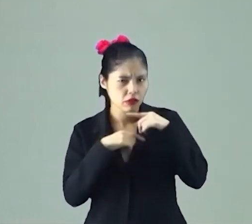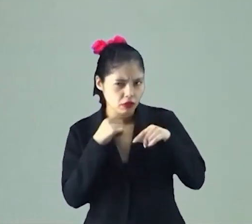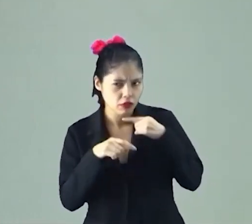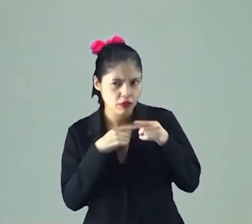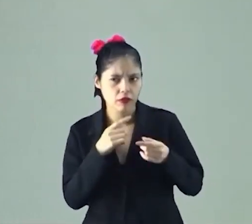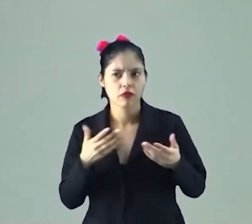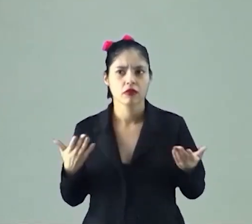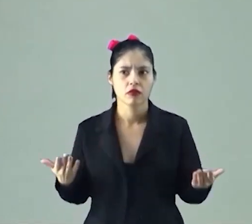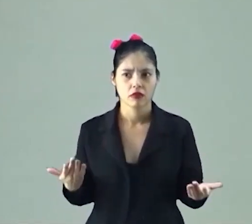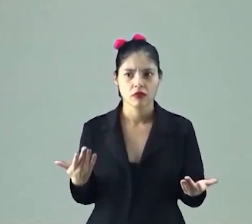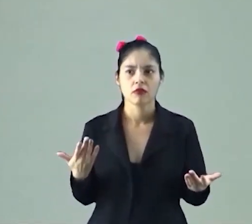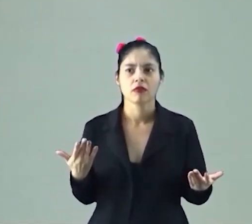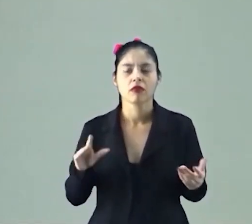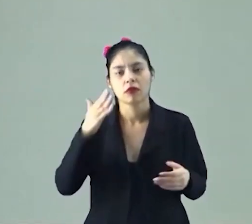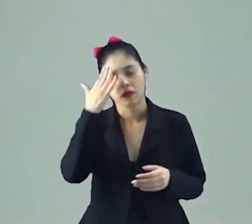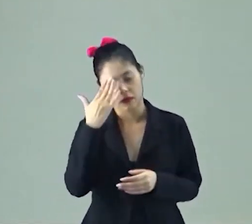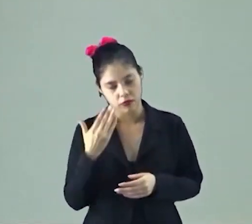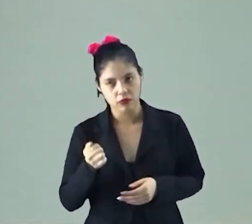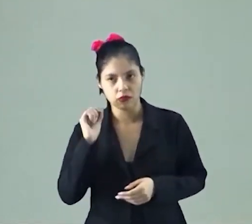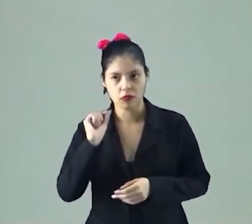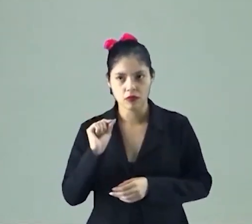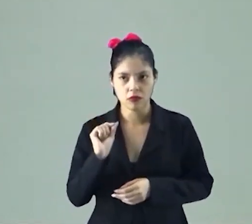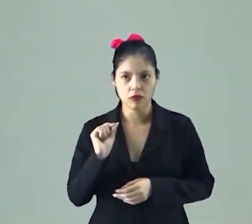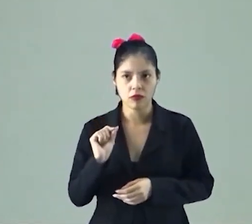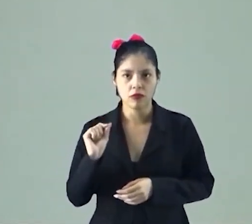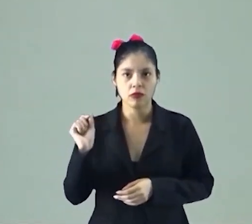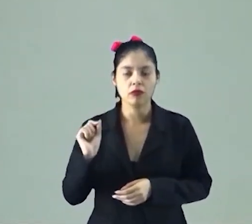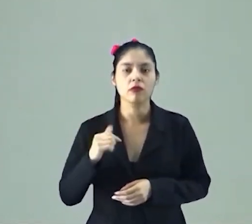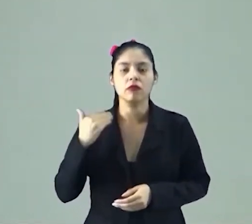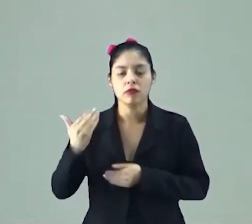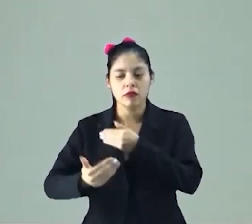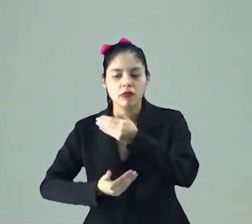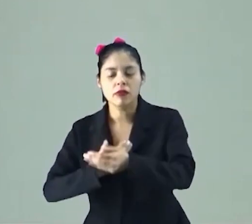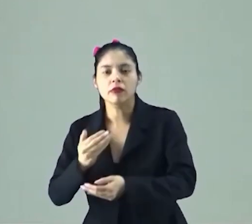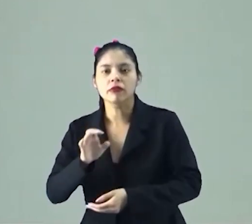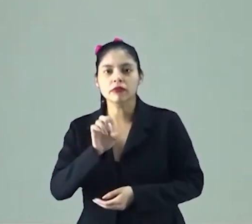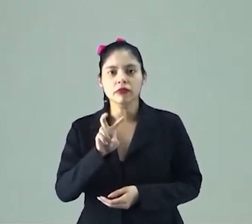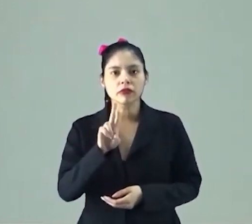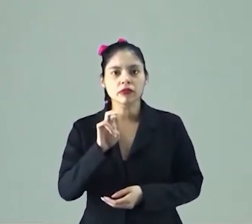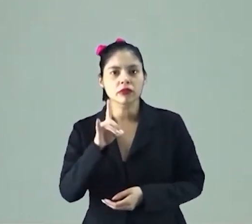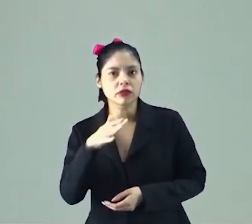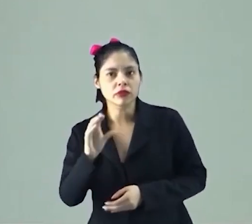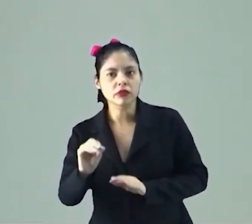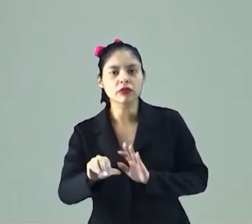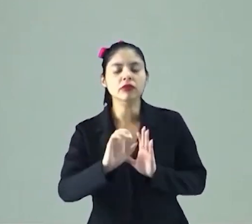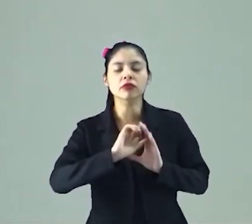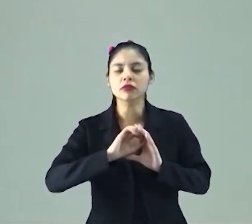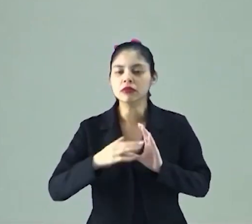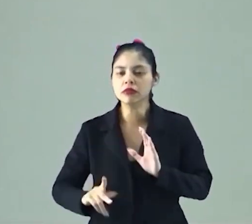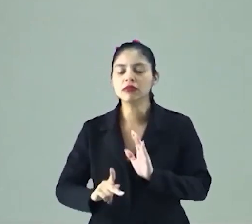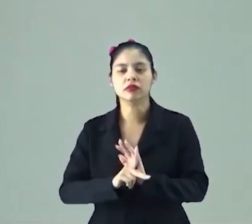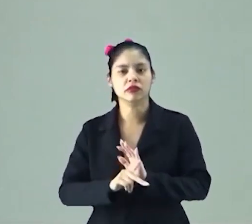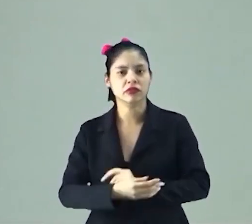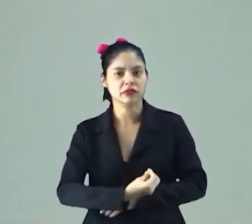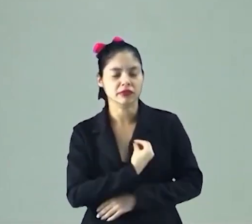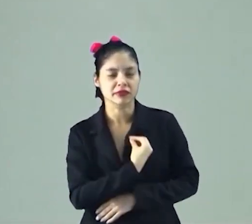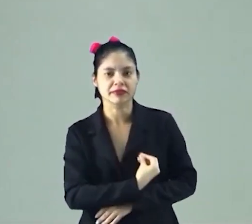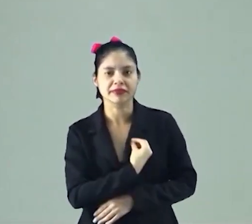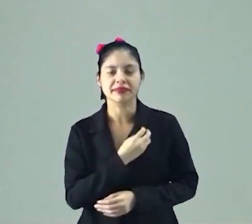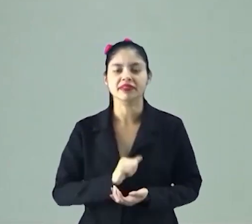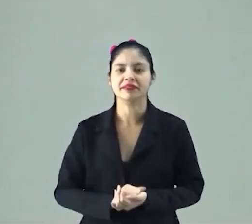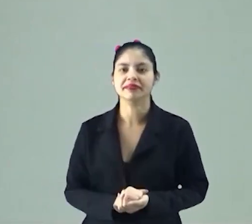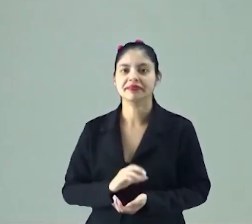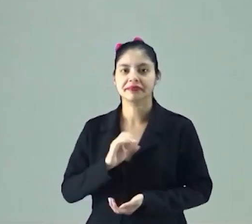algumas dúvidas, mas a gente sabe que isso está à luz do que da evolução e da classificação de cada característica presente dentro dos